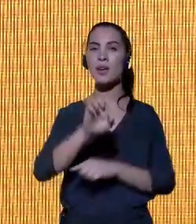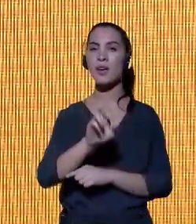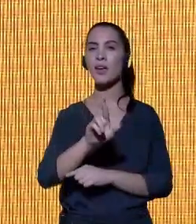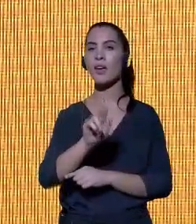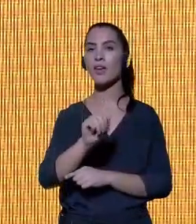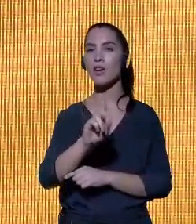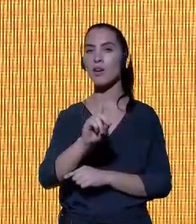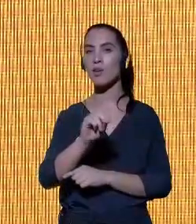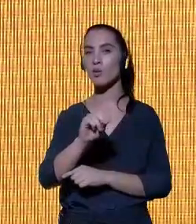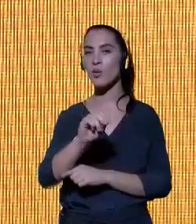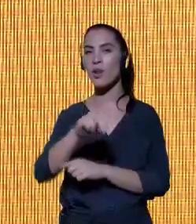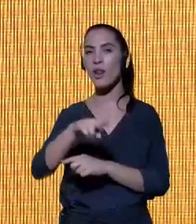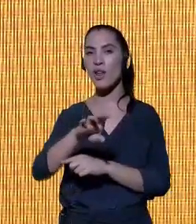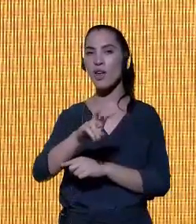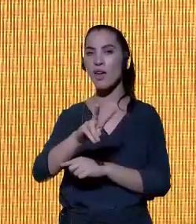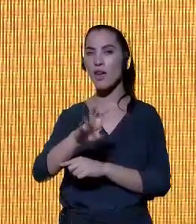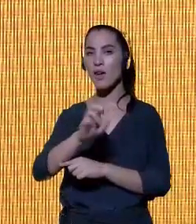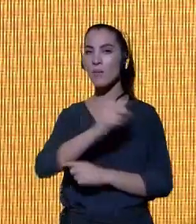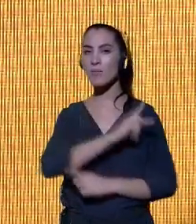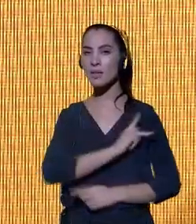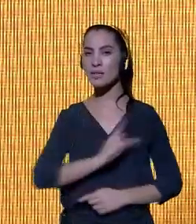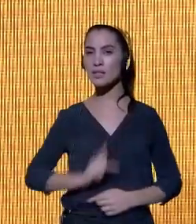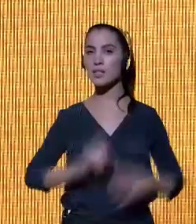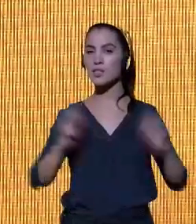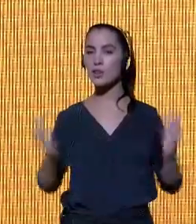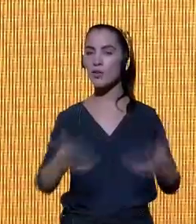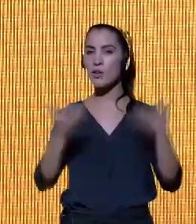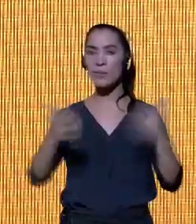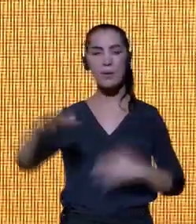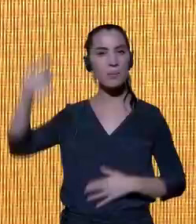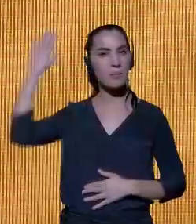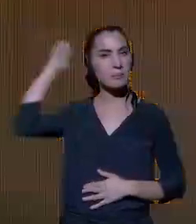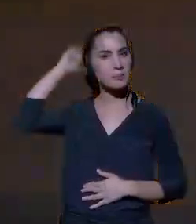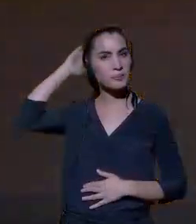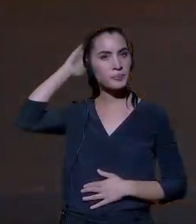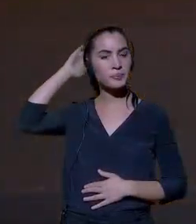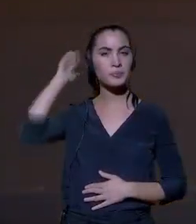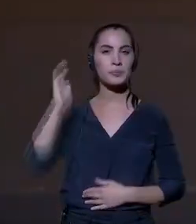Heraldo Neves, presidente da Fomento Paraná.